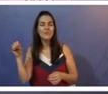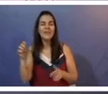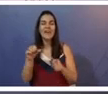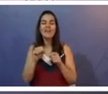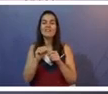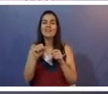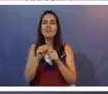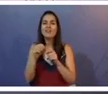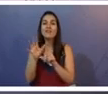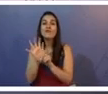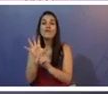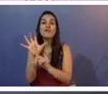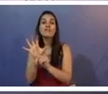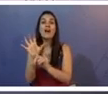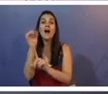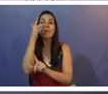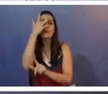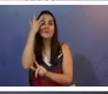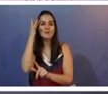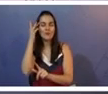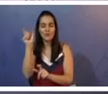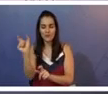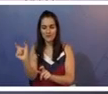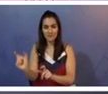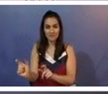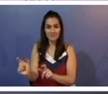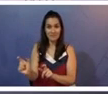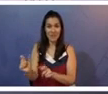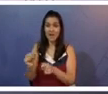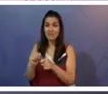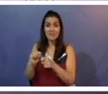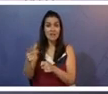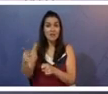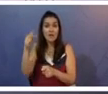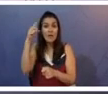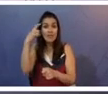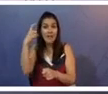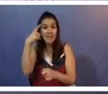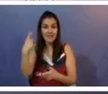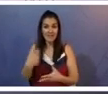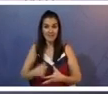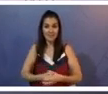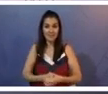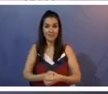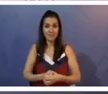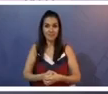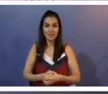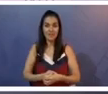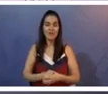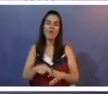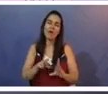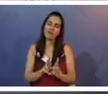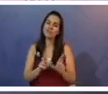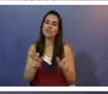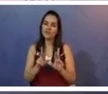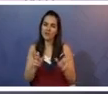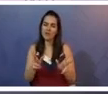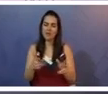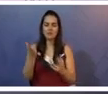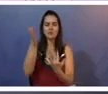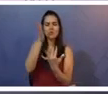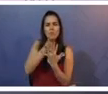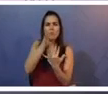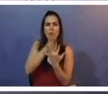o diferencial, o divisor de águas, de aspecto importantíssimo entre uma dissertação expositiva e entre